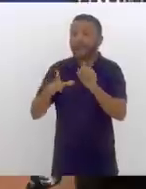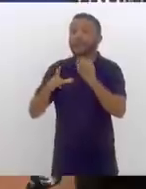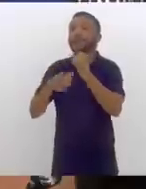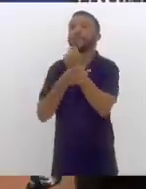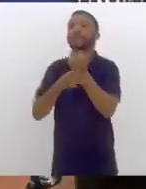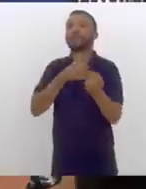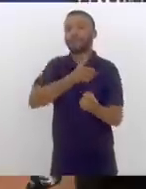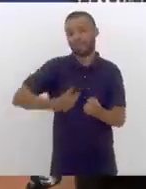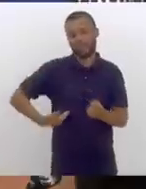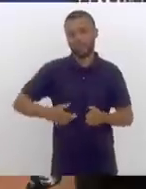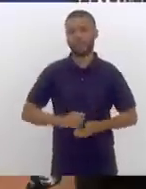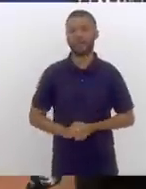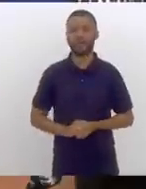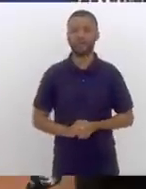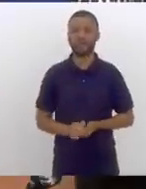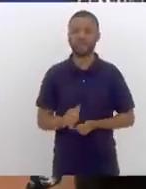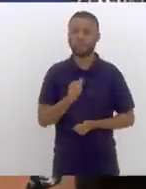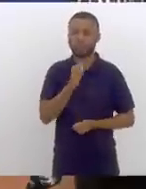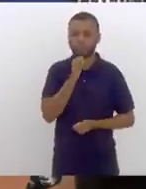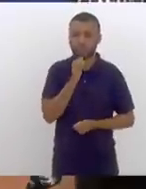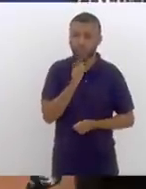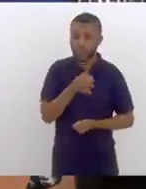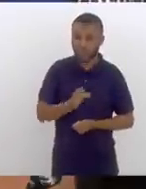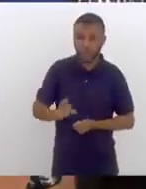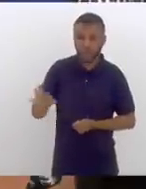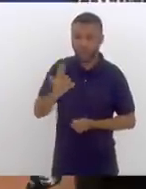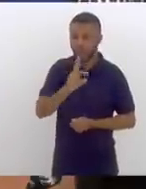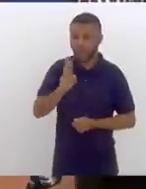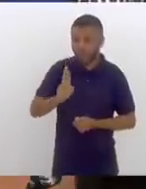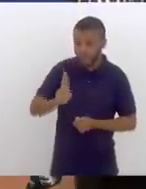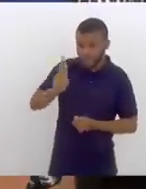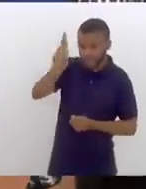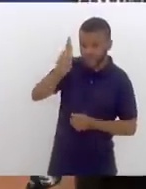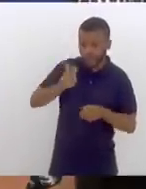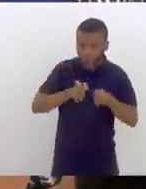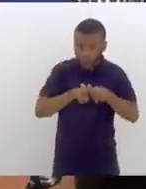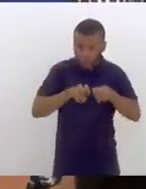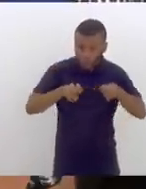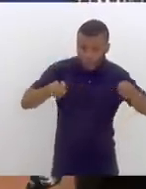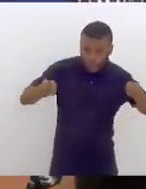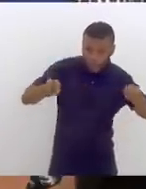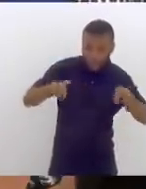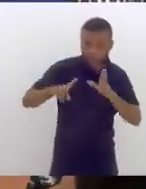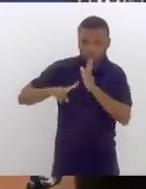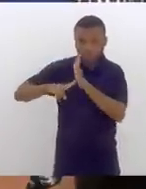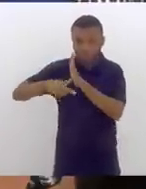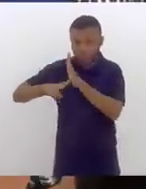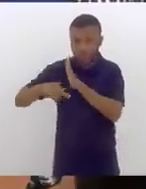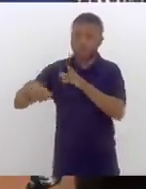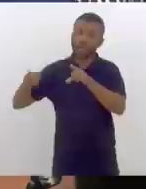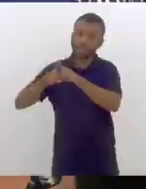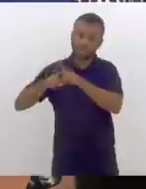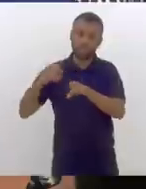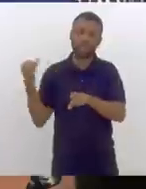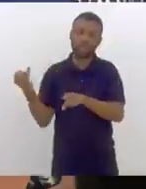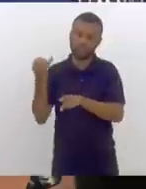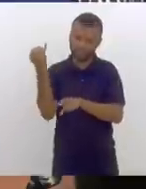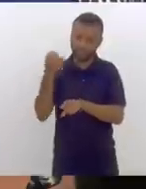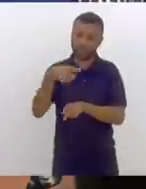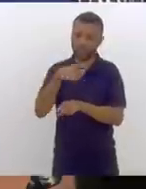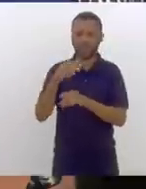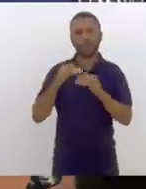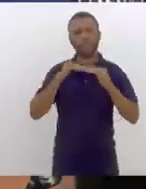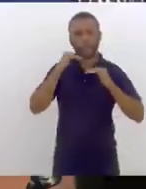e infelizmente a gente não tem um representante do Degas e nem do nosso sindicato que seria importante daqui hoje ouvindo esse papo